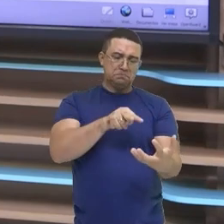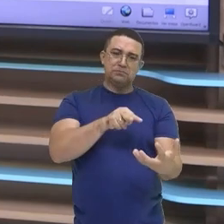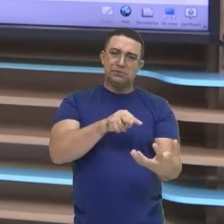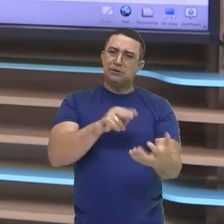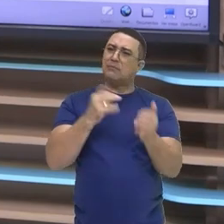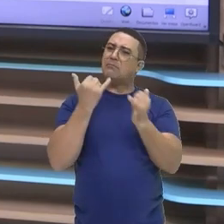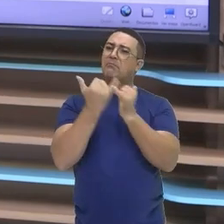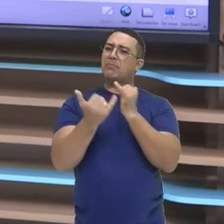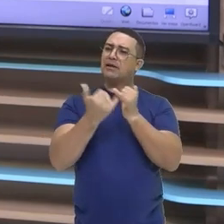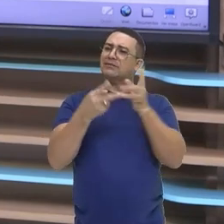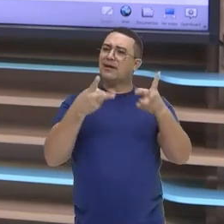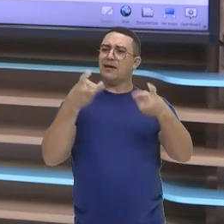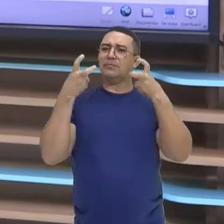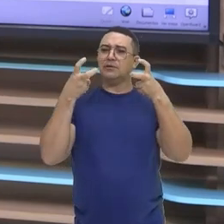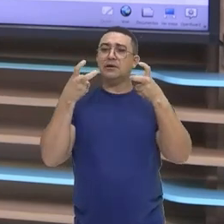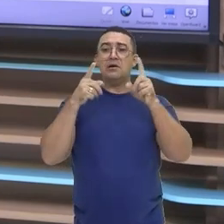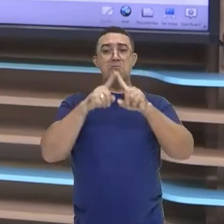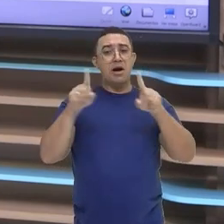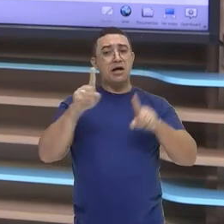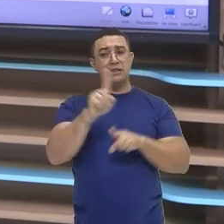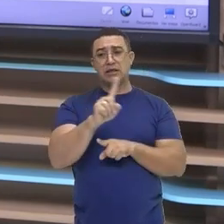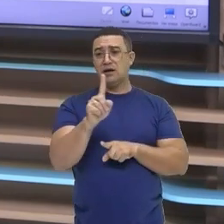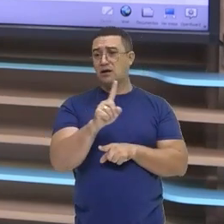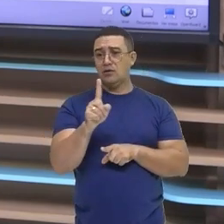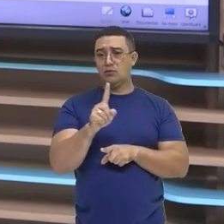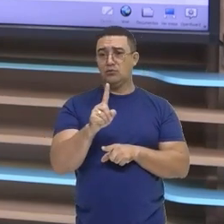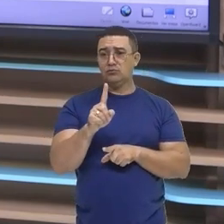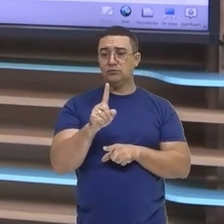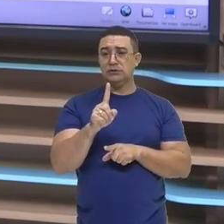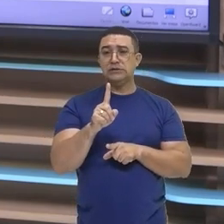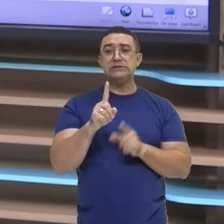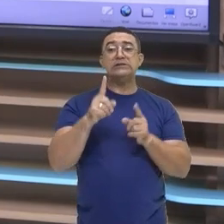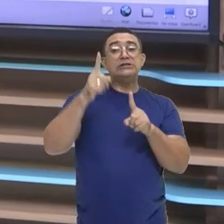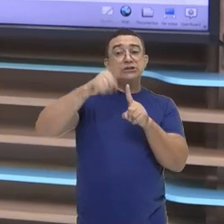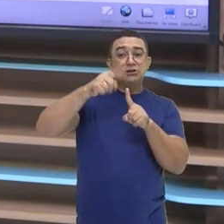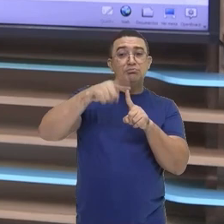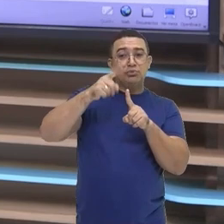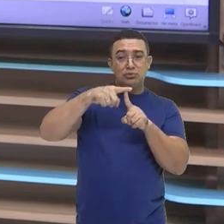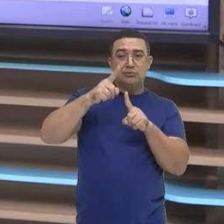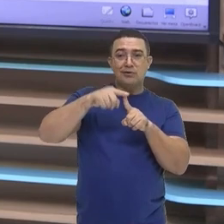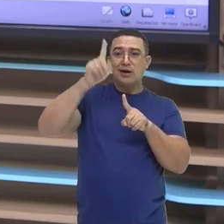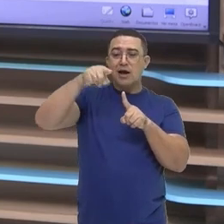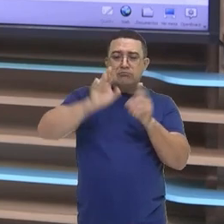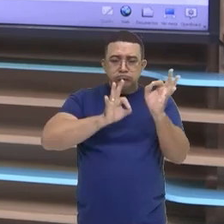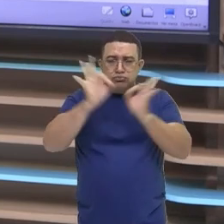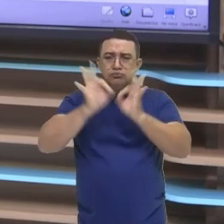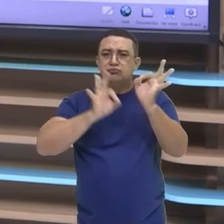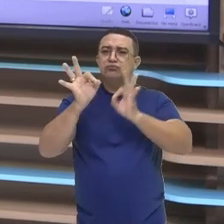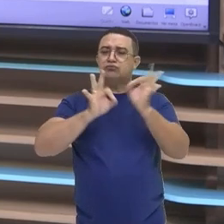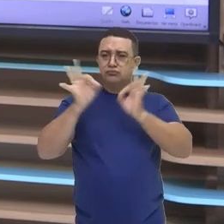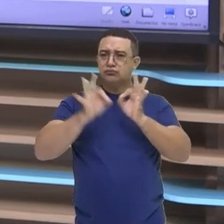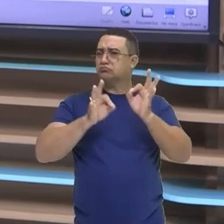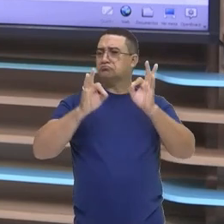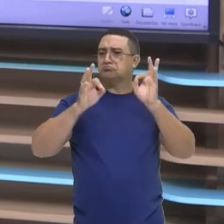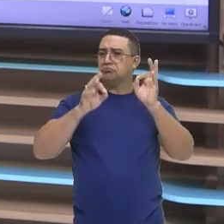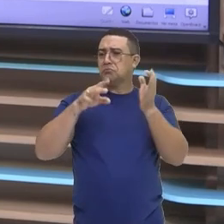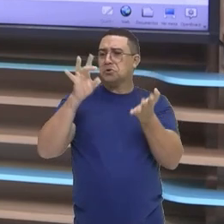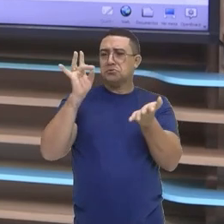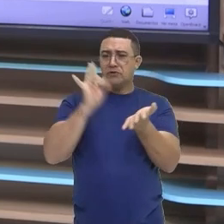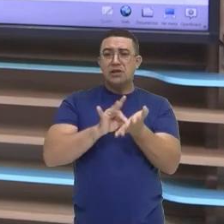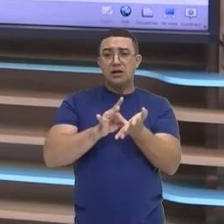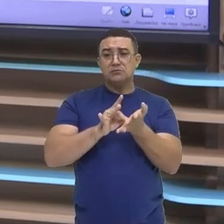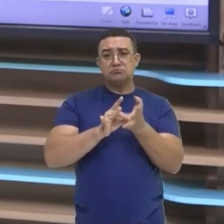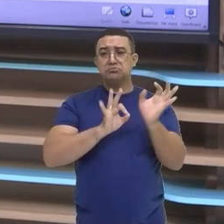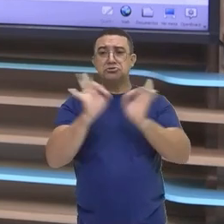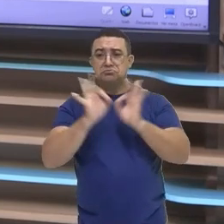ou para o sul. E na verdade não é, gente, esse tipo de projeção, ele foi elaborado dessa forma, né, que é